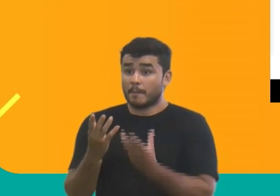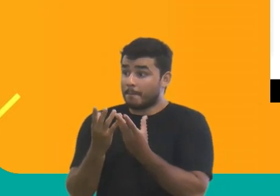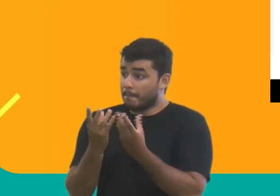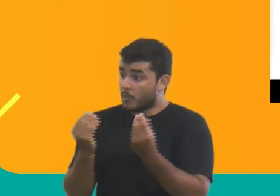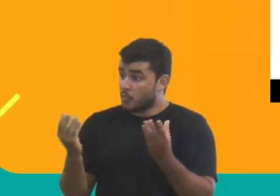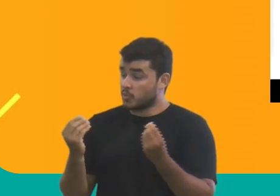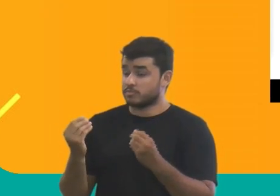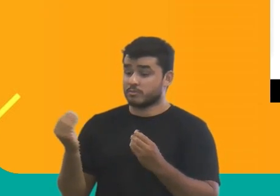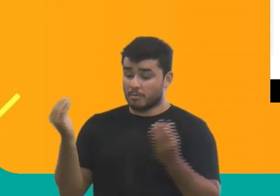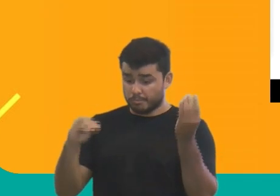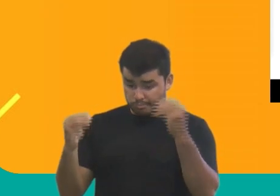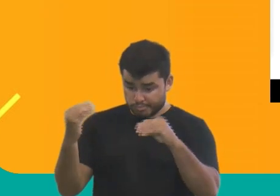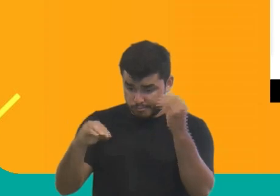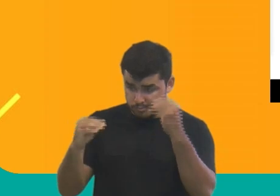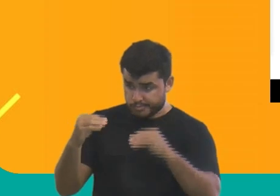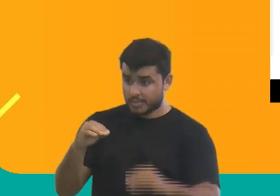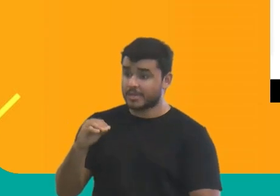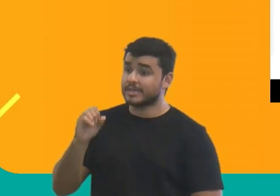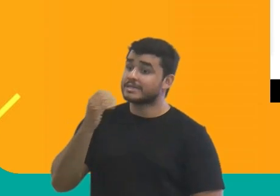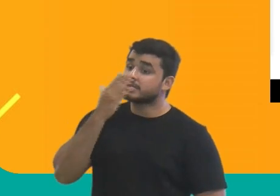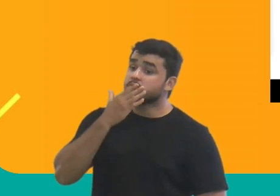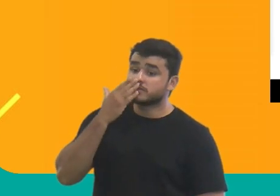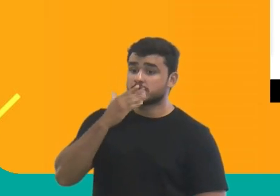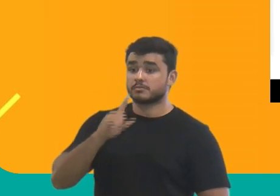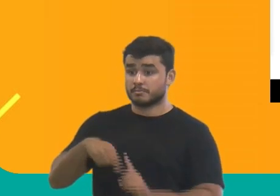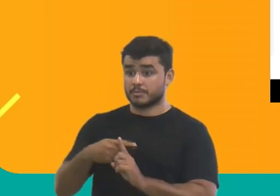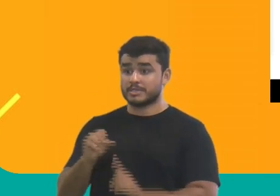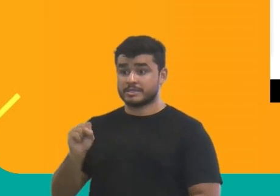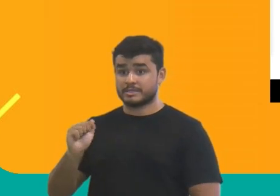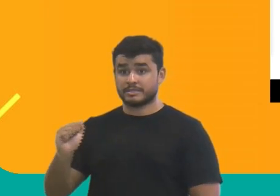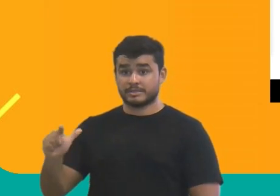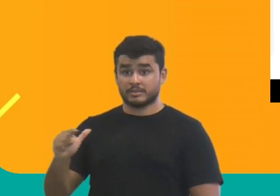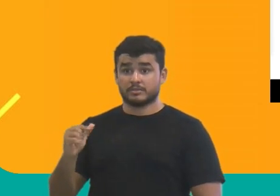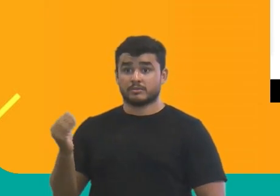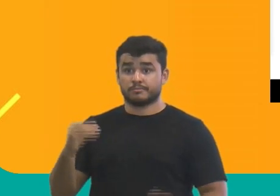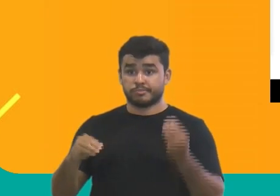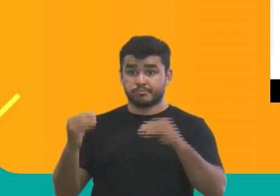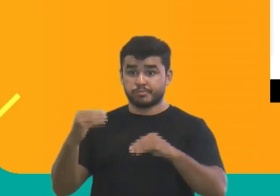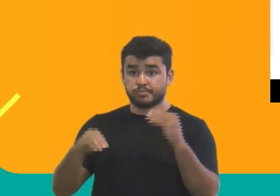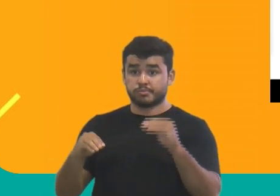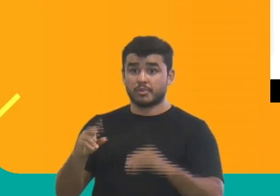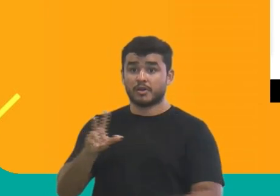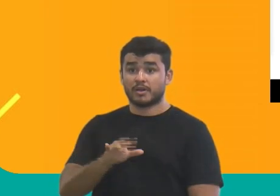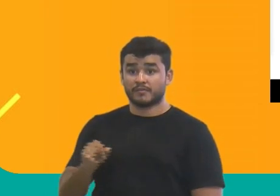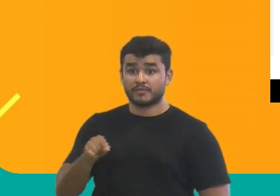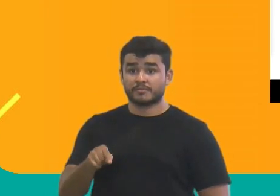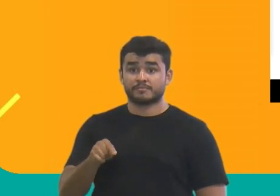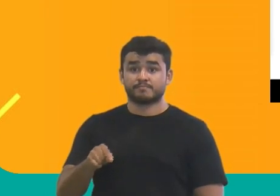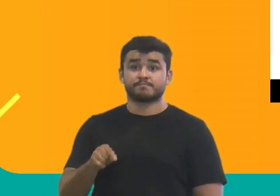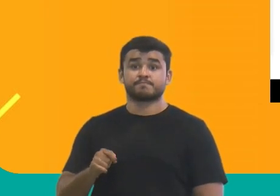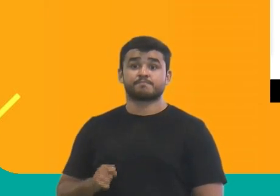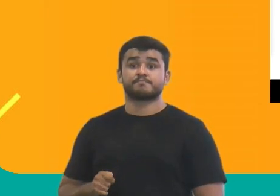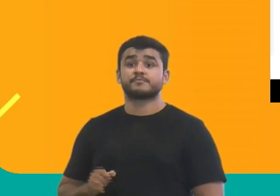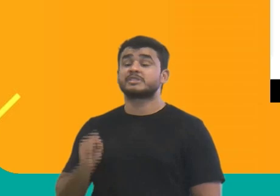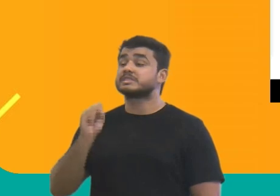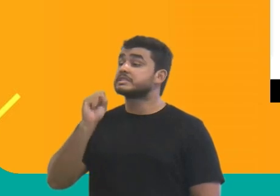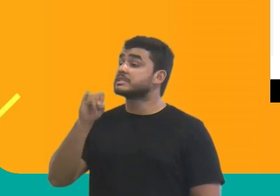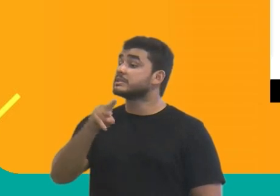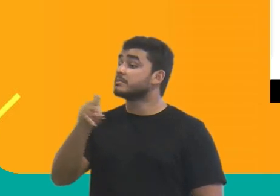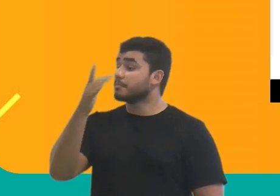sal e açúcar, ele pode ter uma maior absorção de água pelas células, que pode inchar e explodir. Para quem é